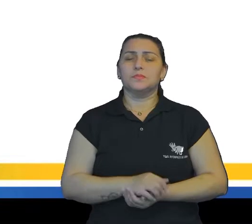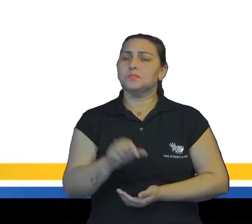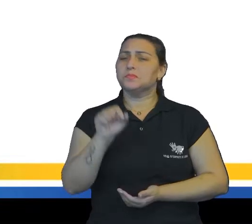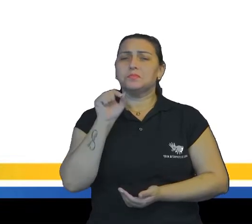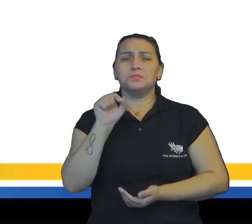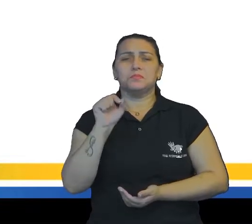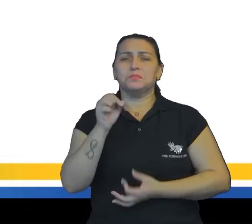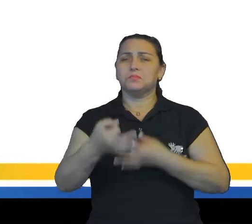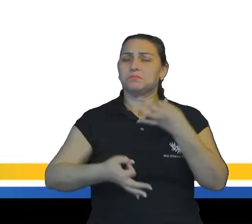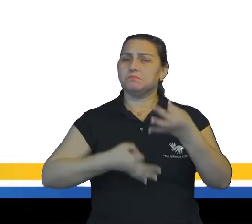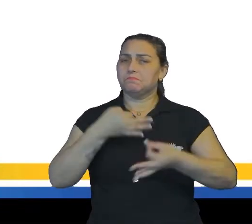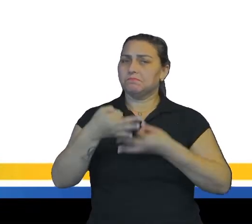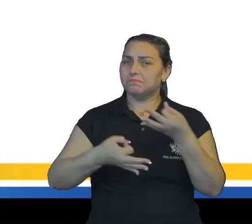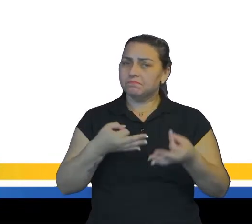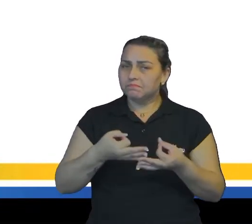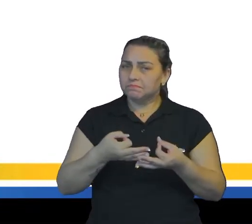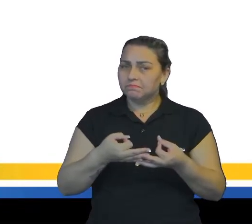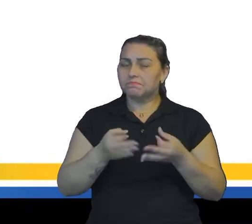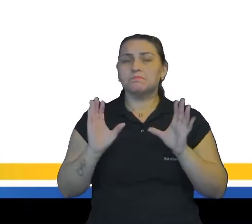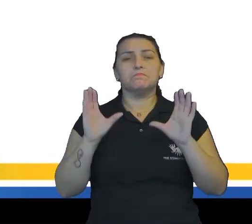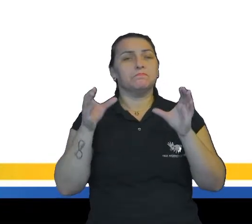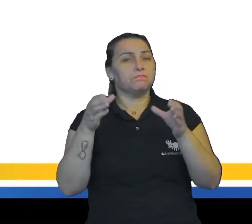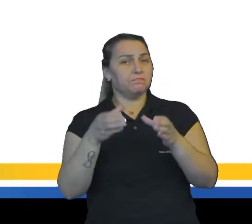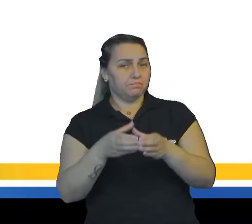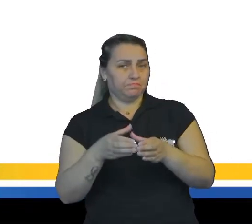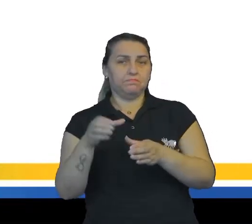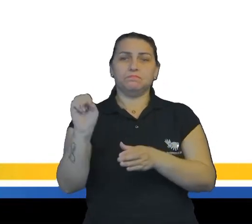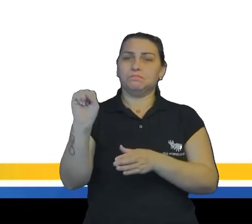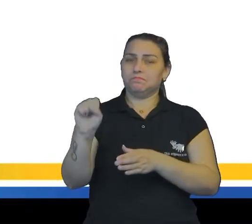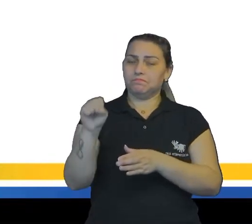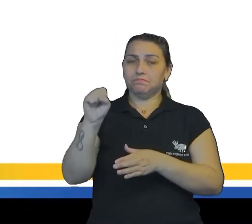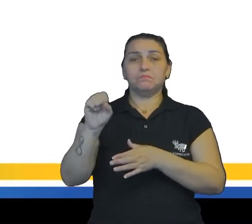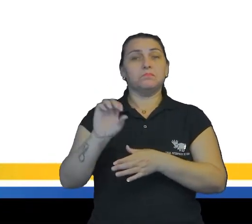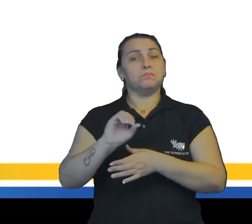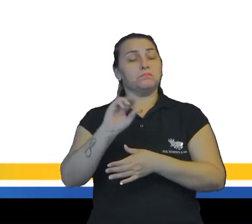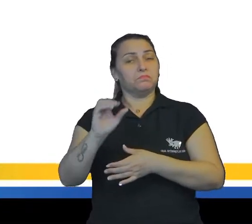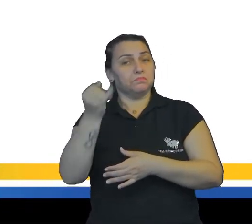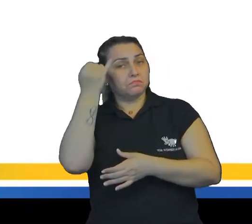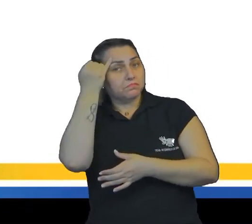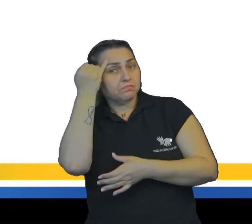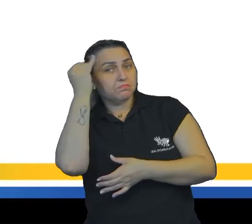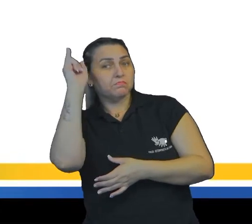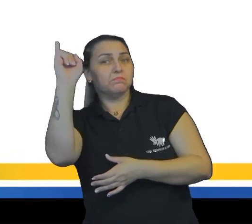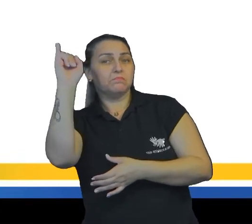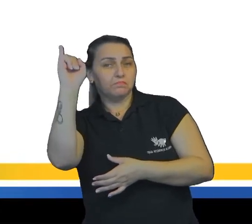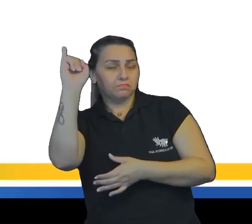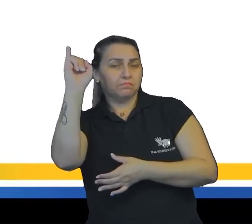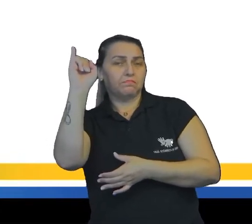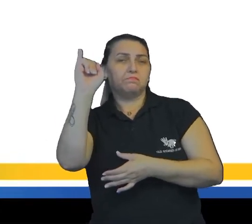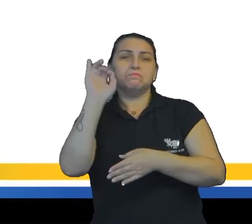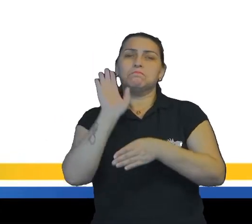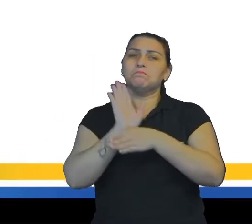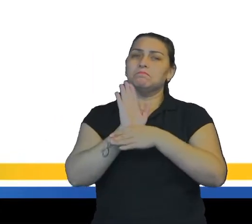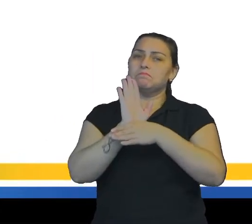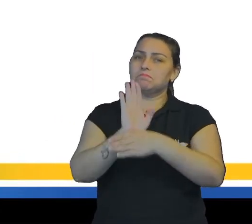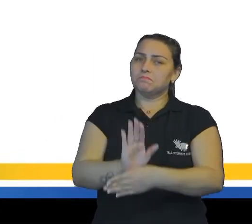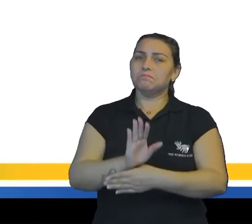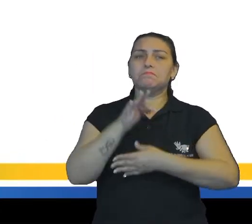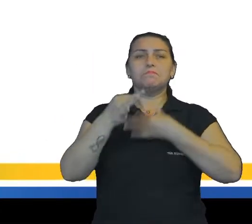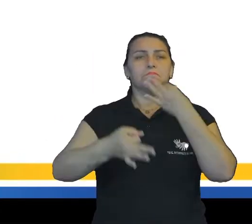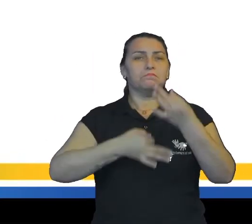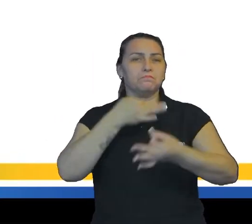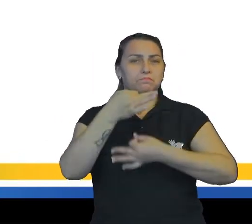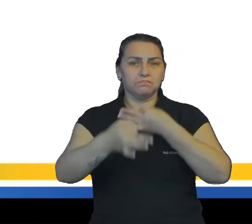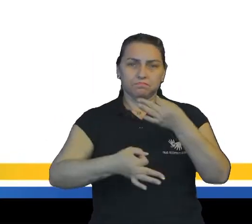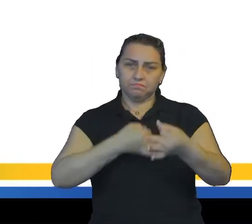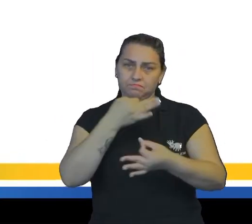O que é argumentar? A argumentação é um conjunto de afirmações ou suposições que defendem um ponto de